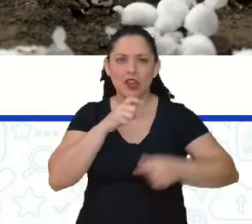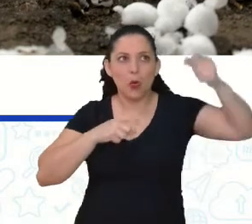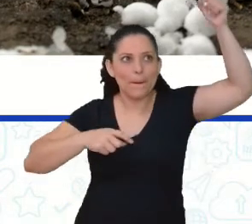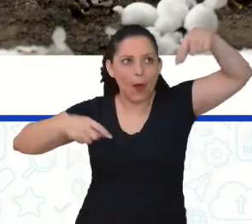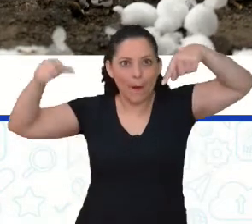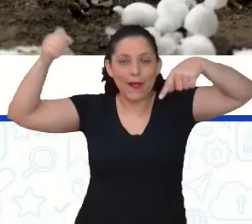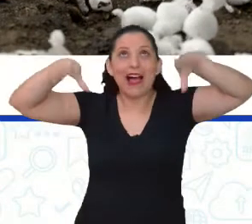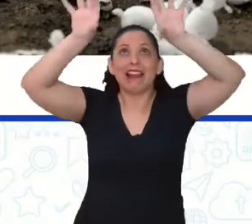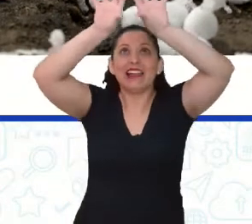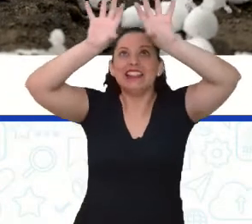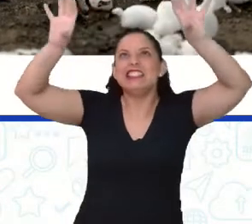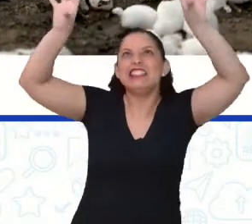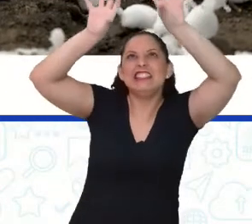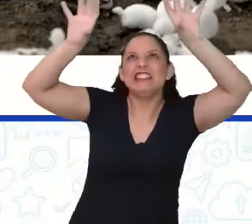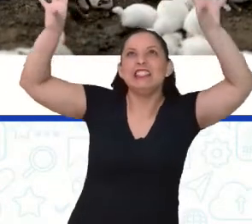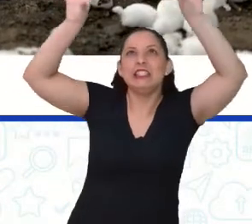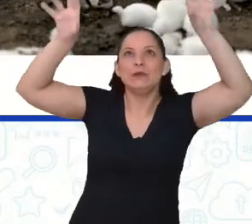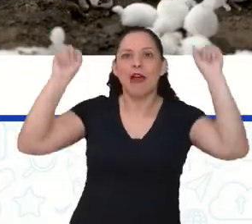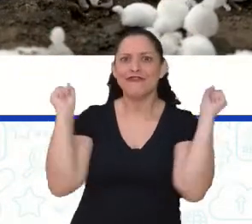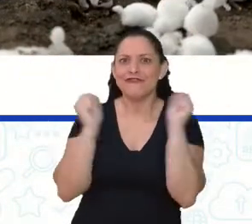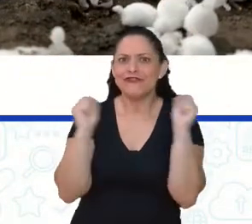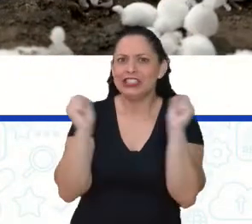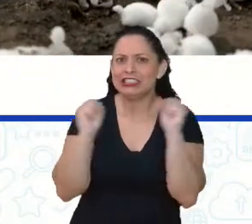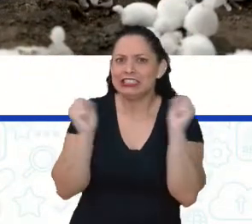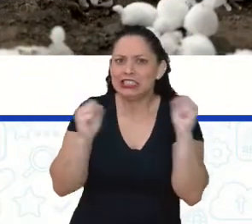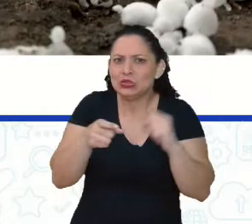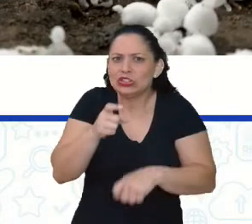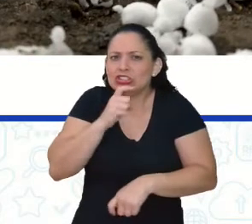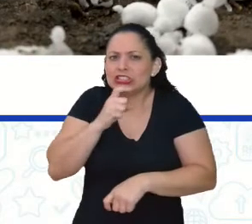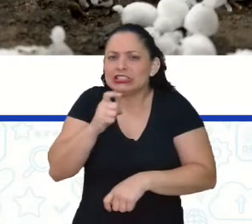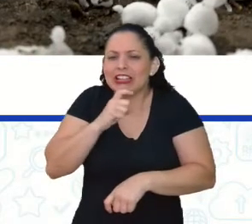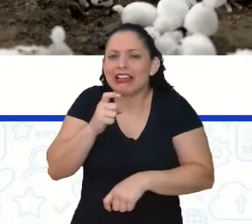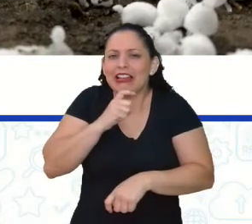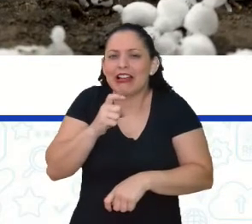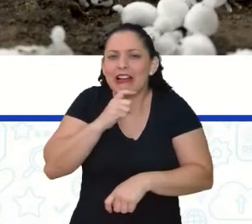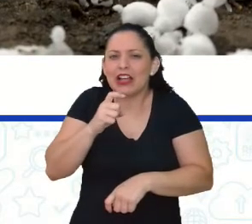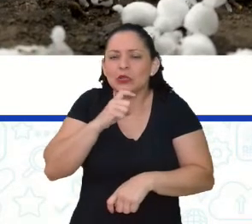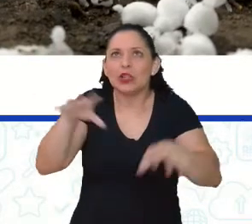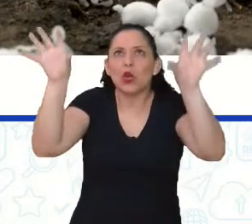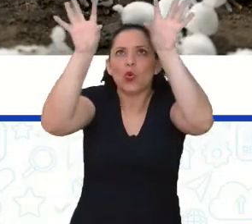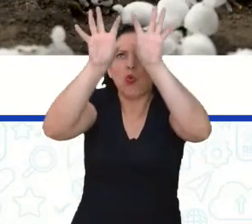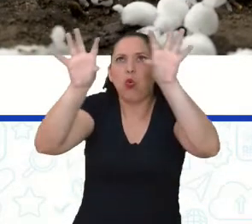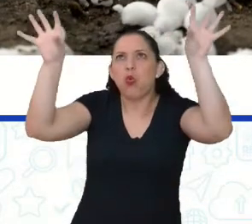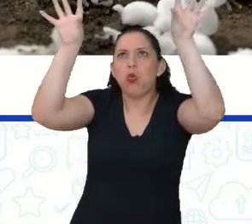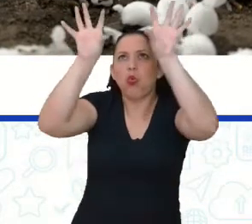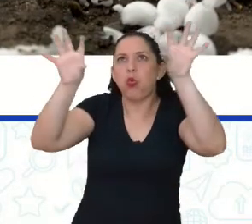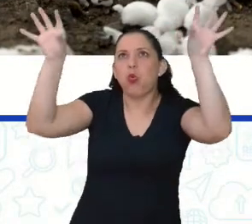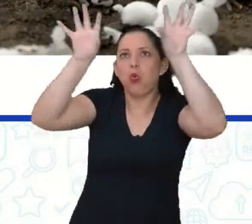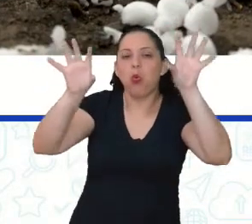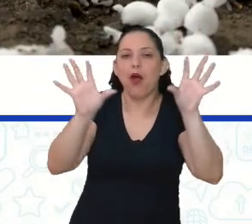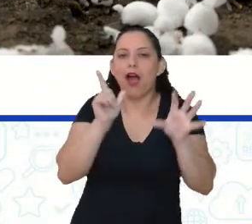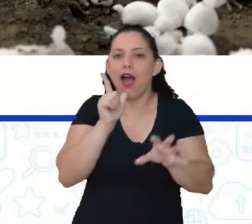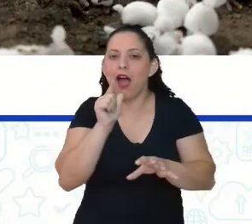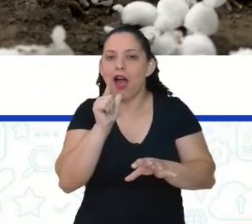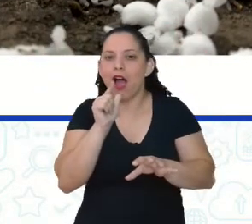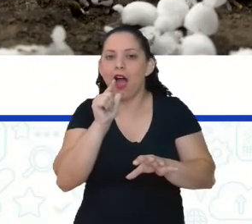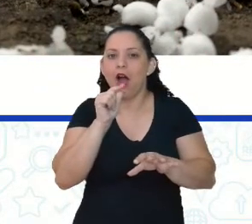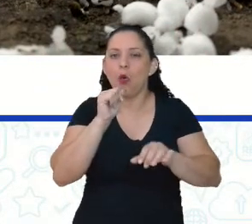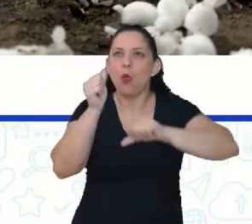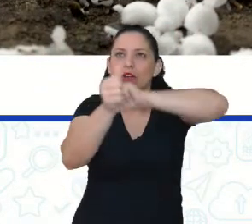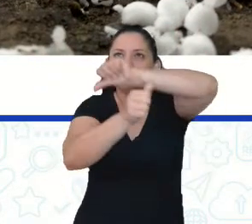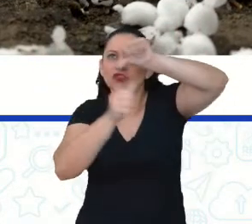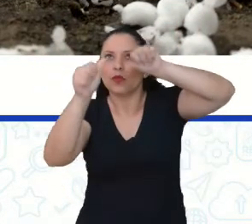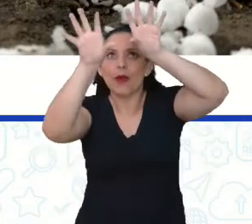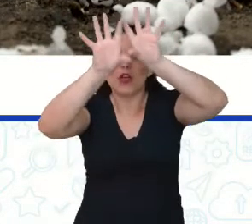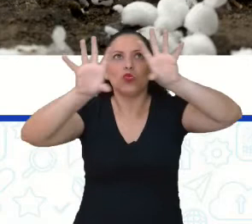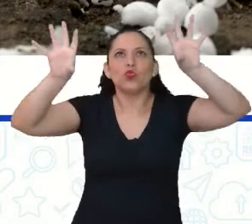lá em cima que o vapor d'água, quando ele se forma para formar as nuvens e